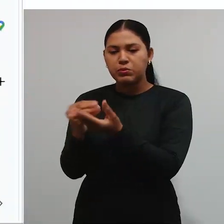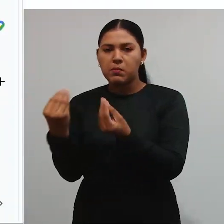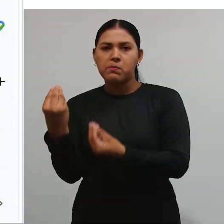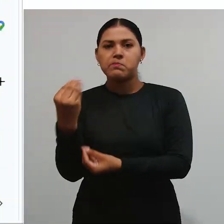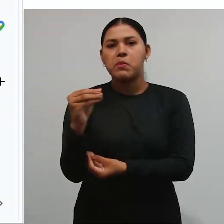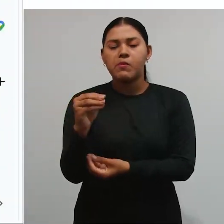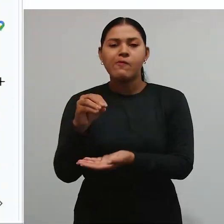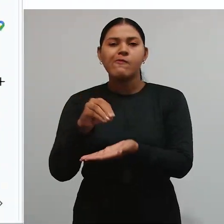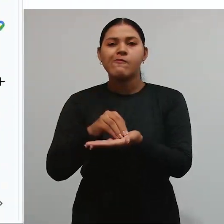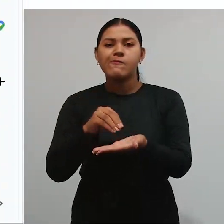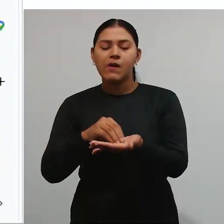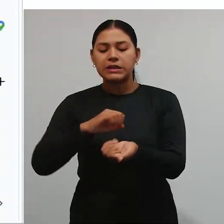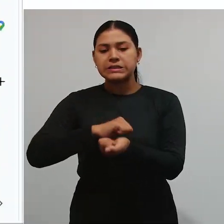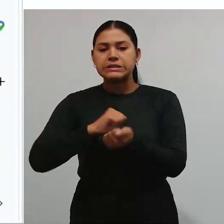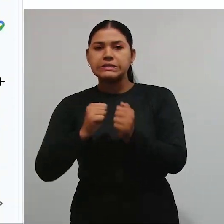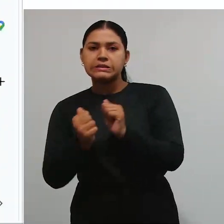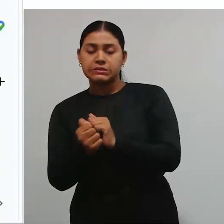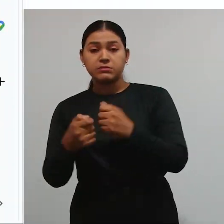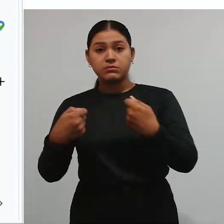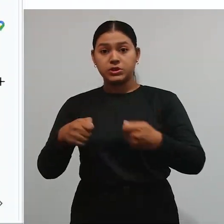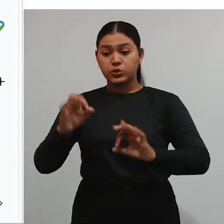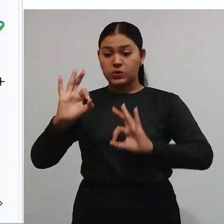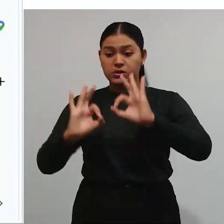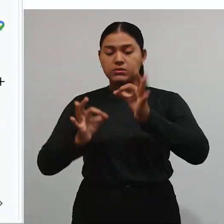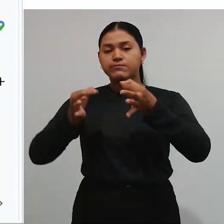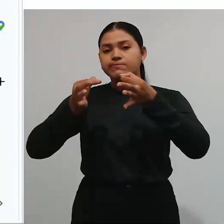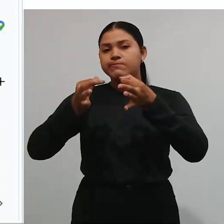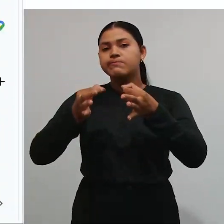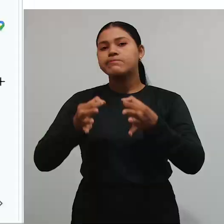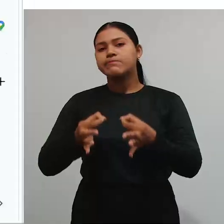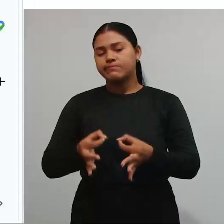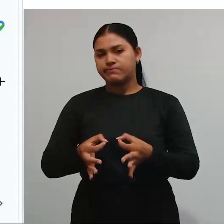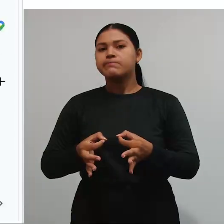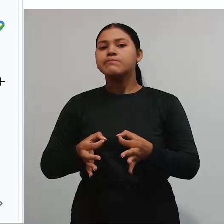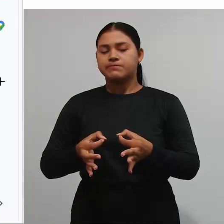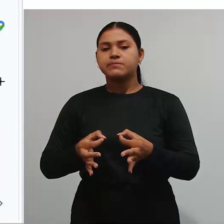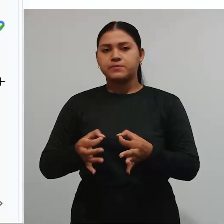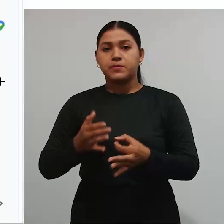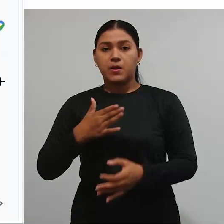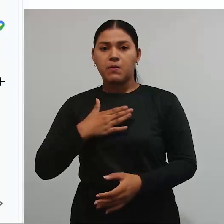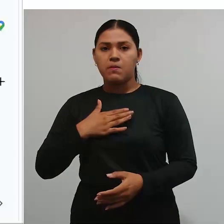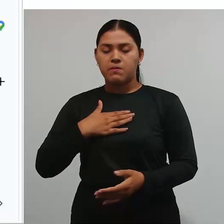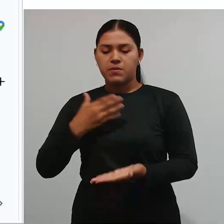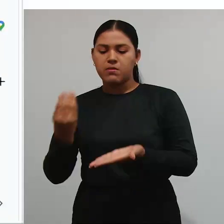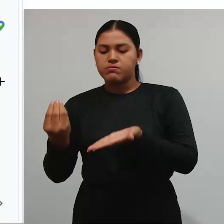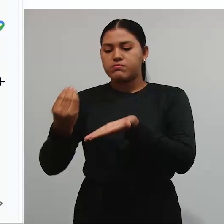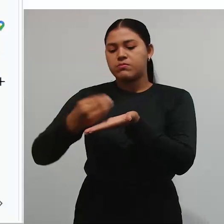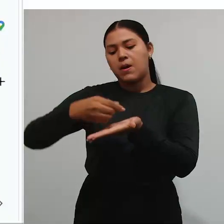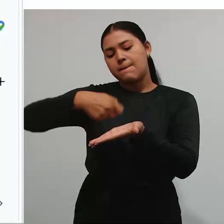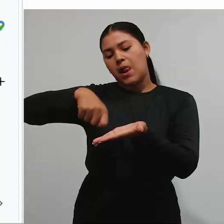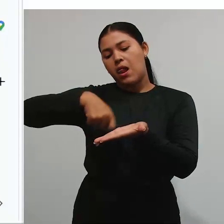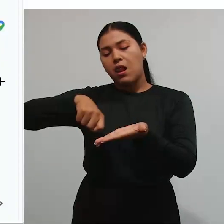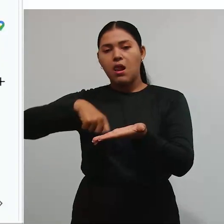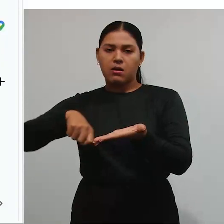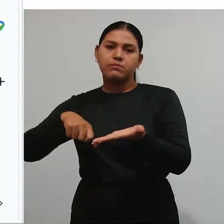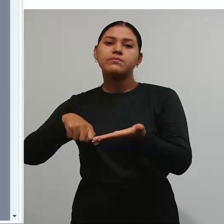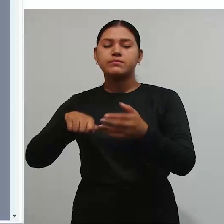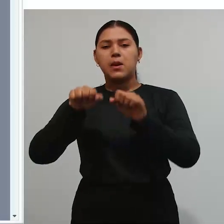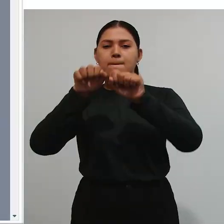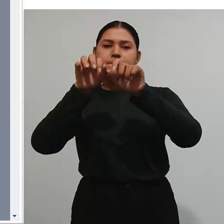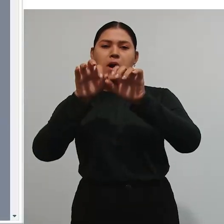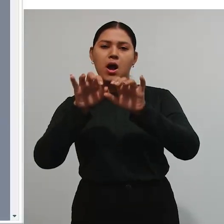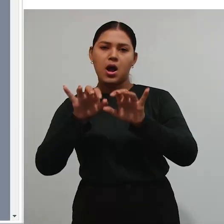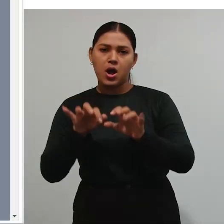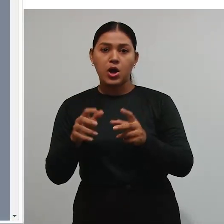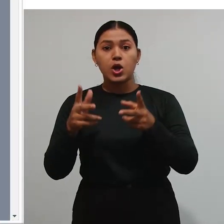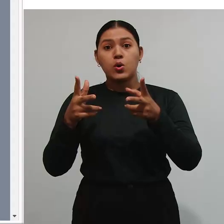ser costurada. Essa costura são as minhas reflexões. Então, eu continuo a reflexão como eu continuei aqui na apresentação.